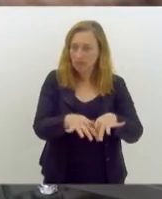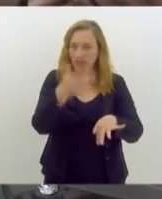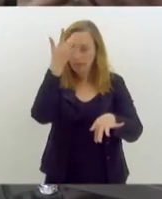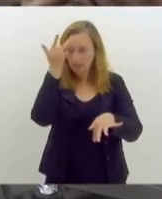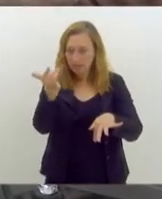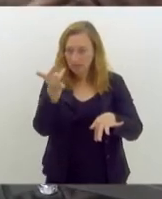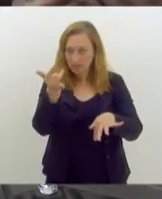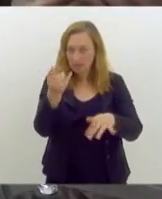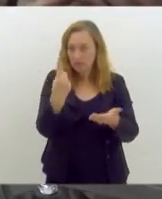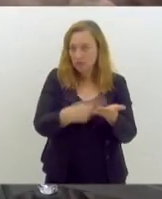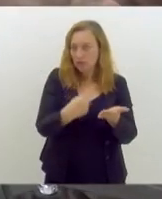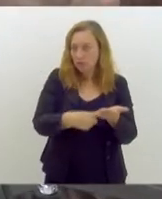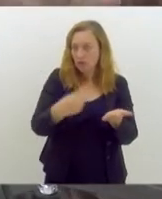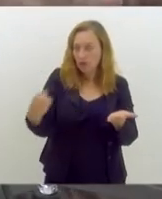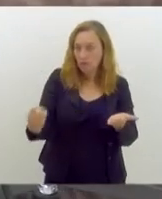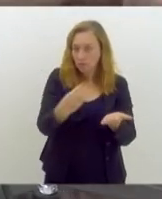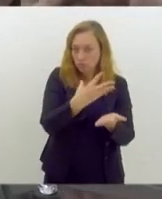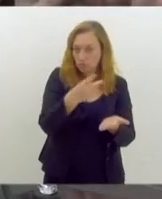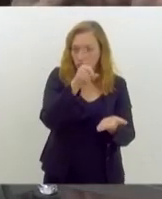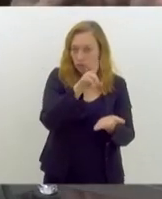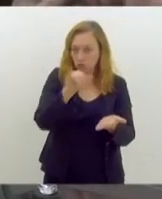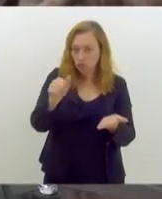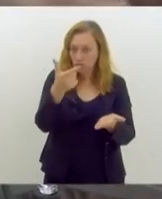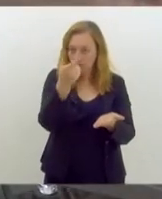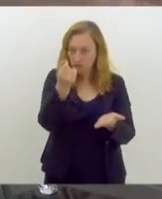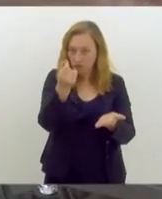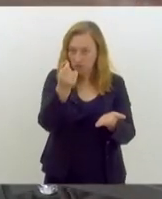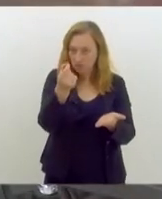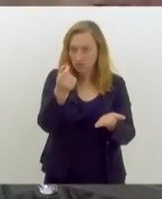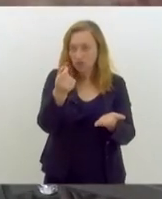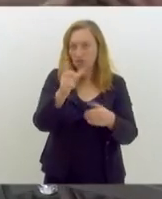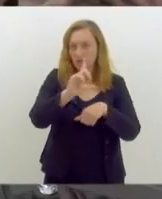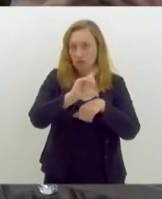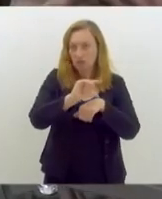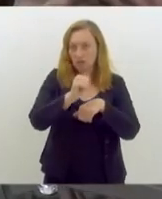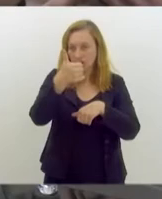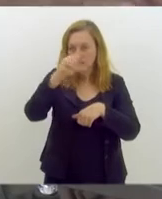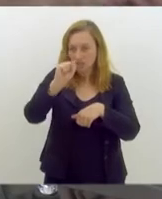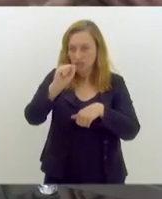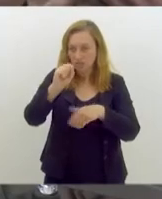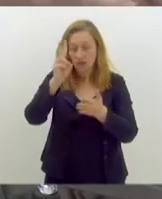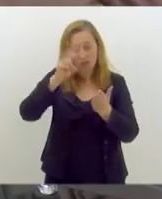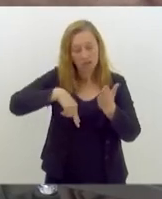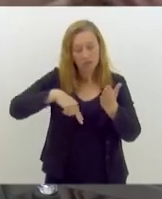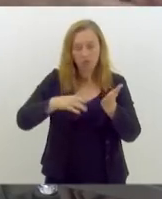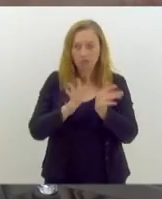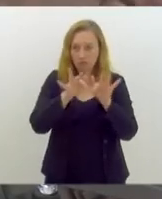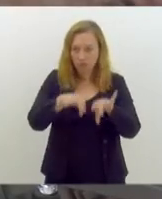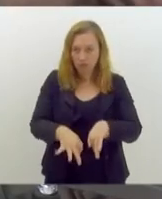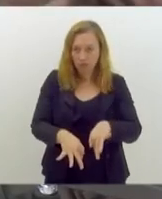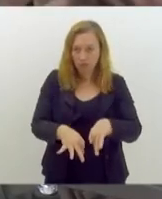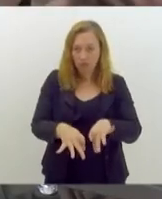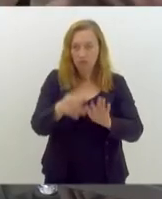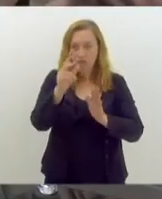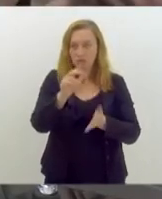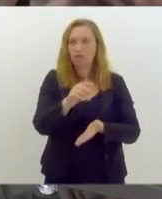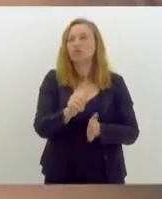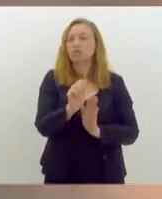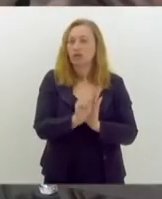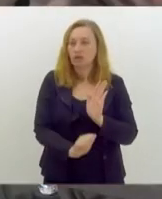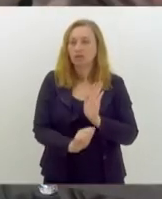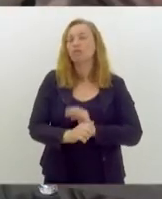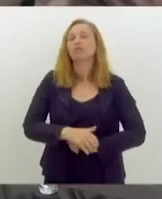e marcar dia 20 às 10 horas a leitura final do relatório